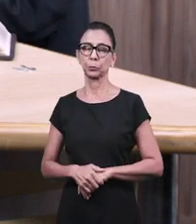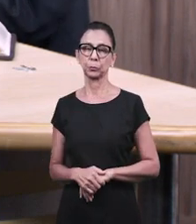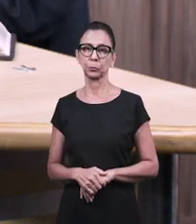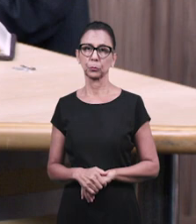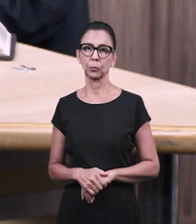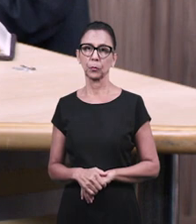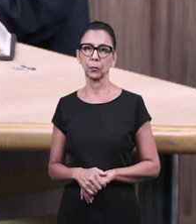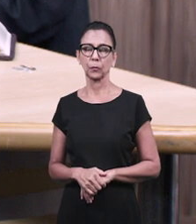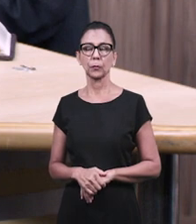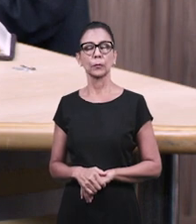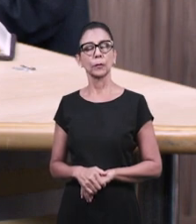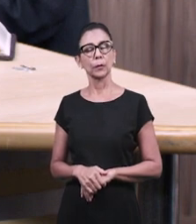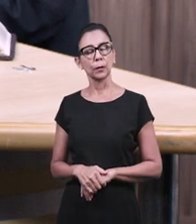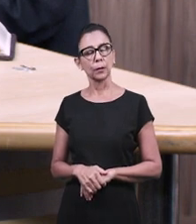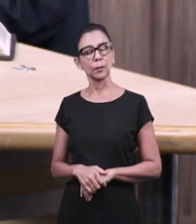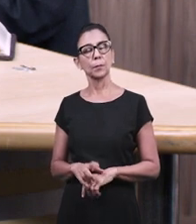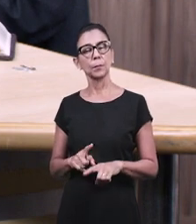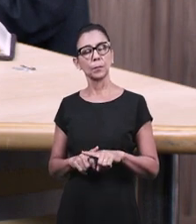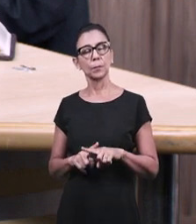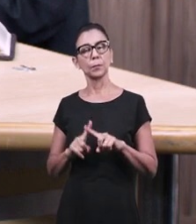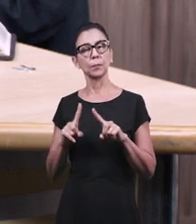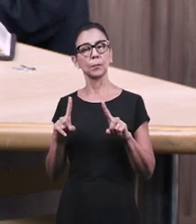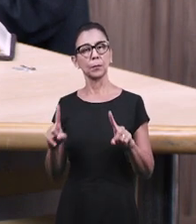acrescentou: mas a hora vem,